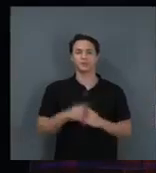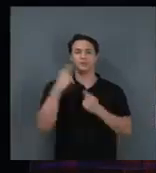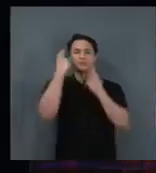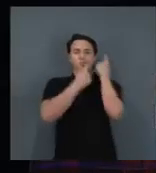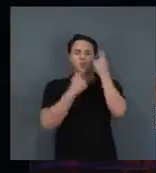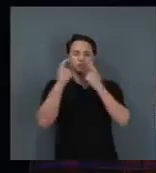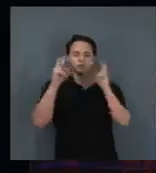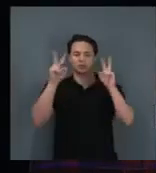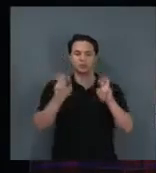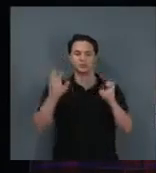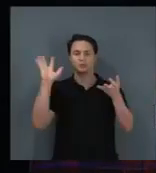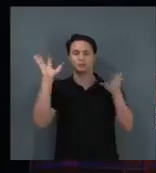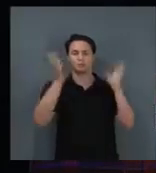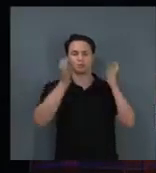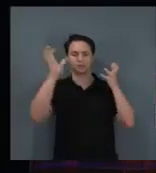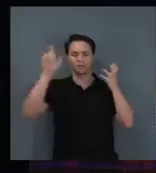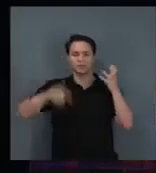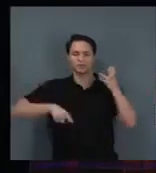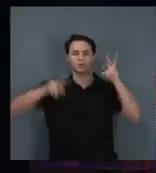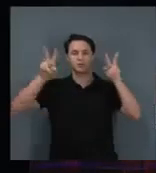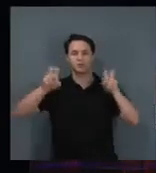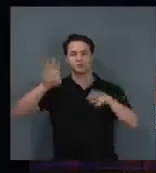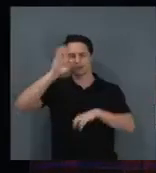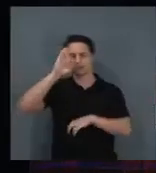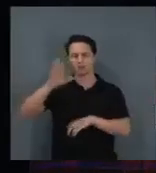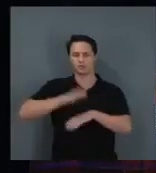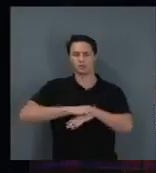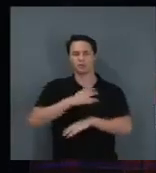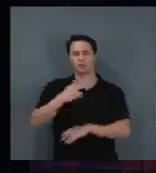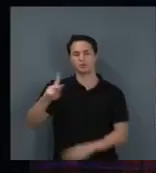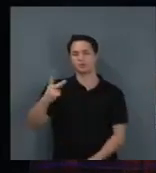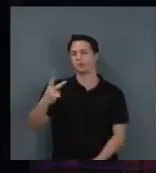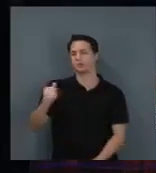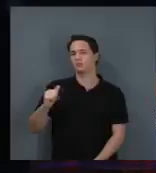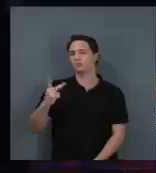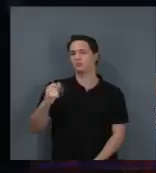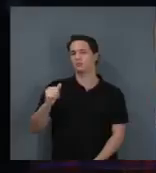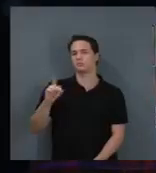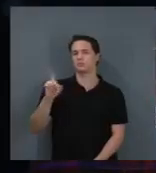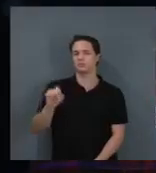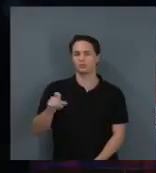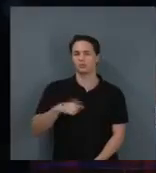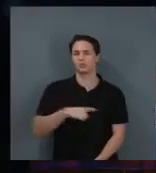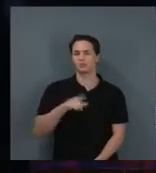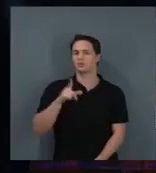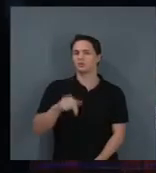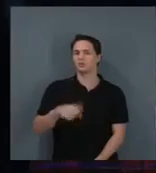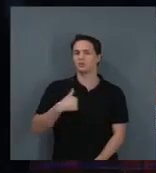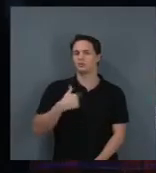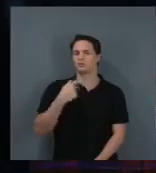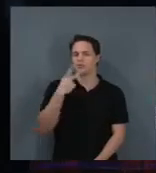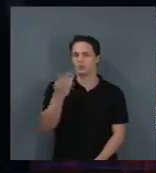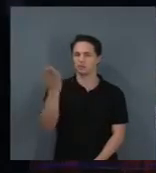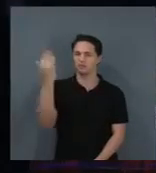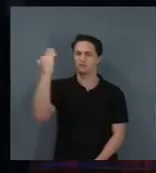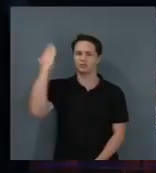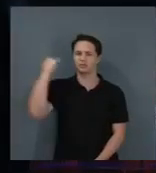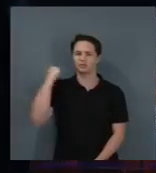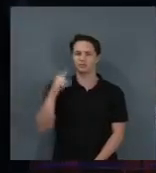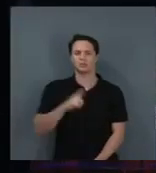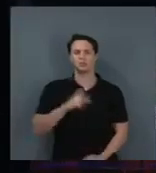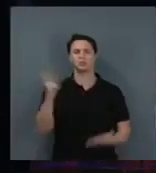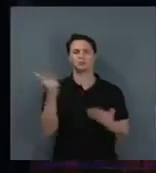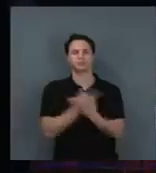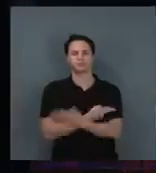climáticas foi um dos temas centrais do seu papado. Como disse antes, em